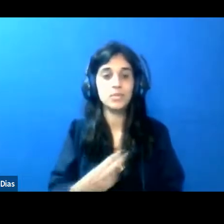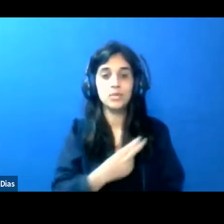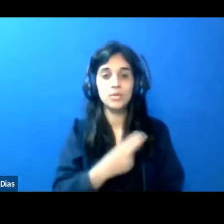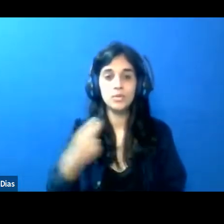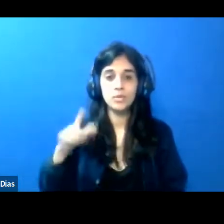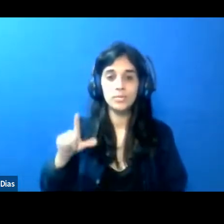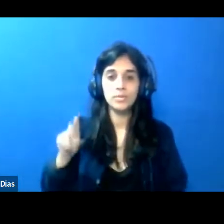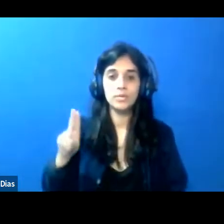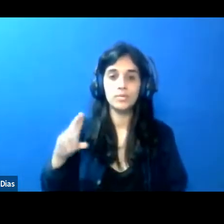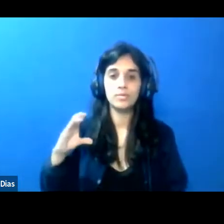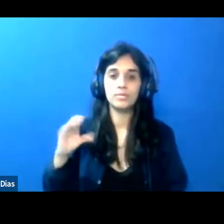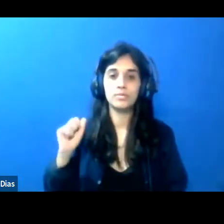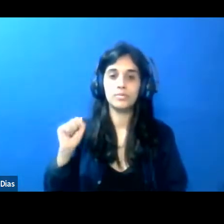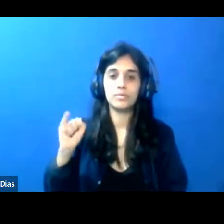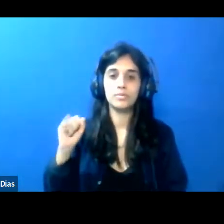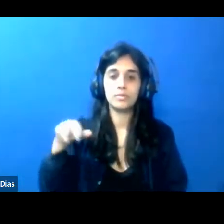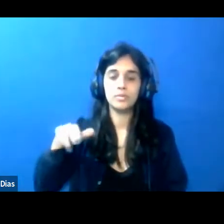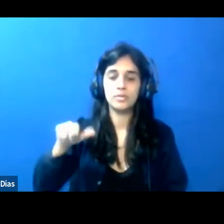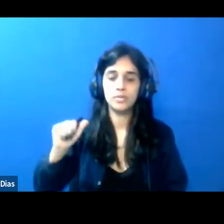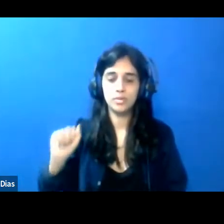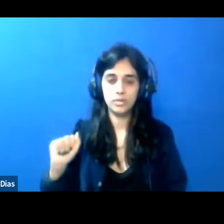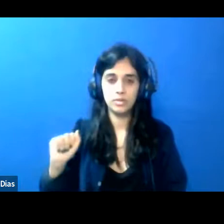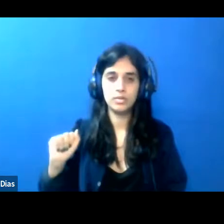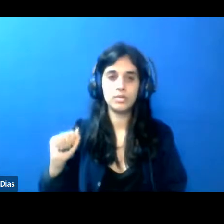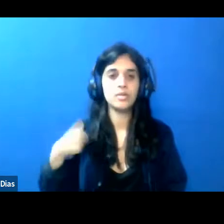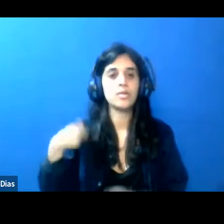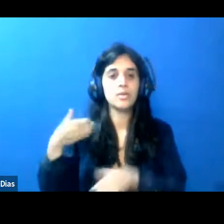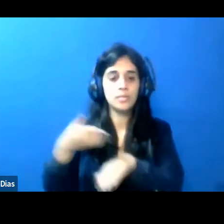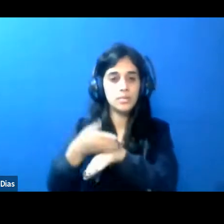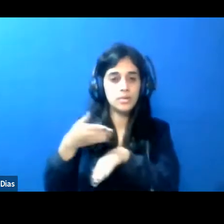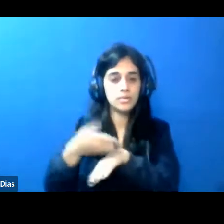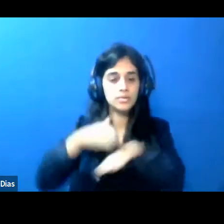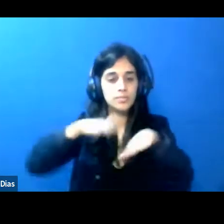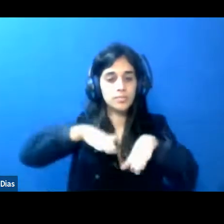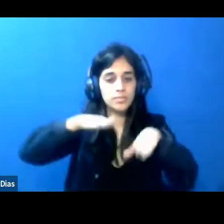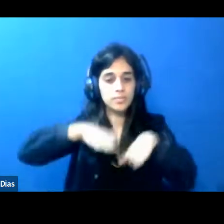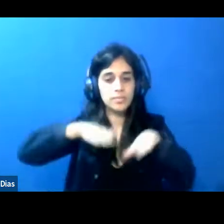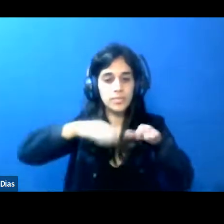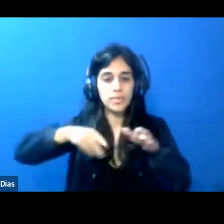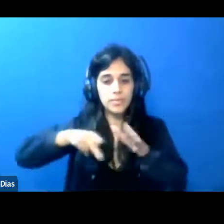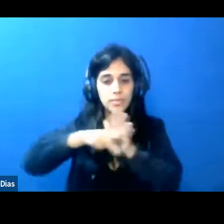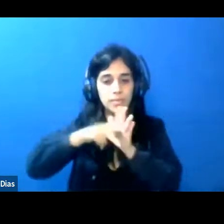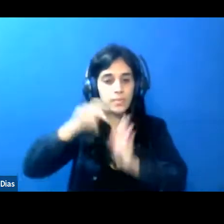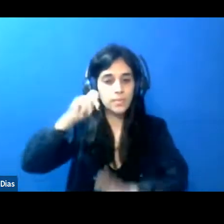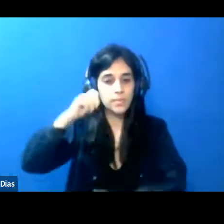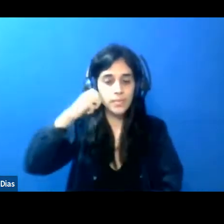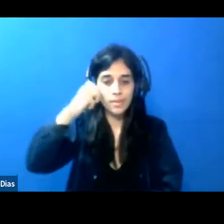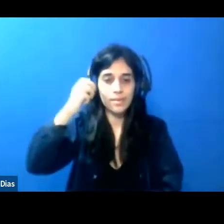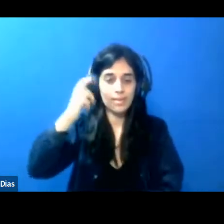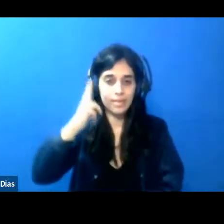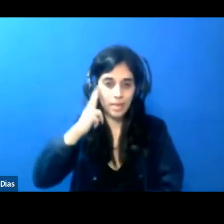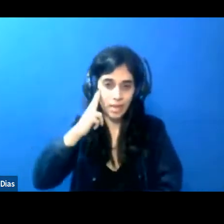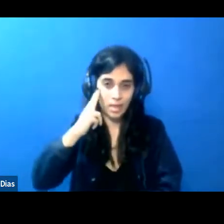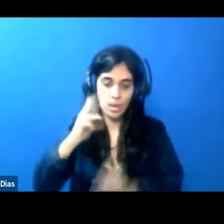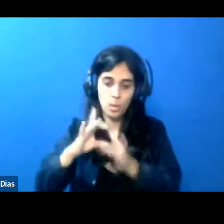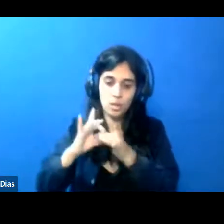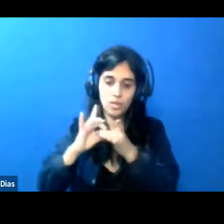Freitas Silveira, sou militante do Movimento Negro Unificado e eu vou me autodescrever nesse